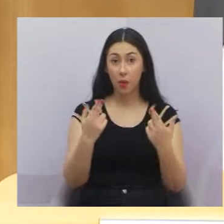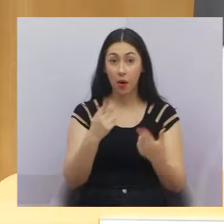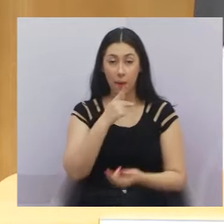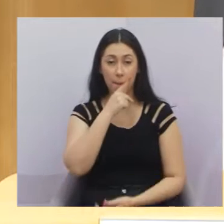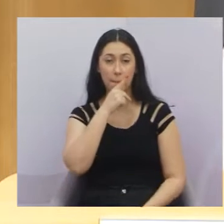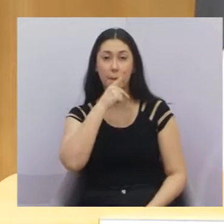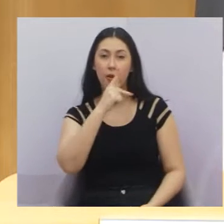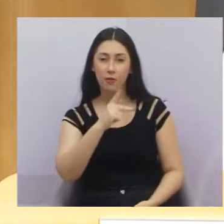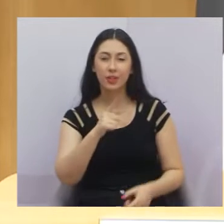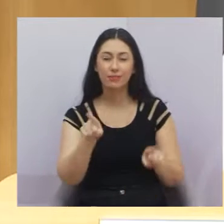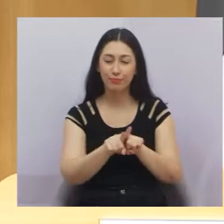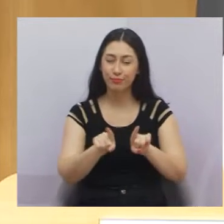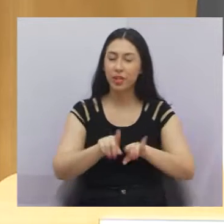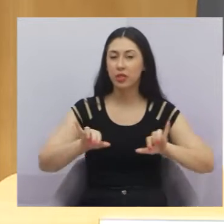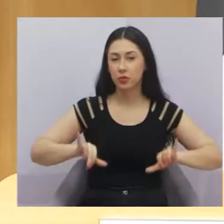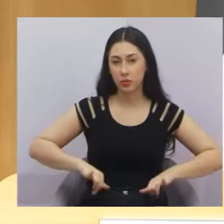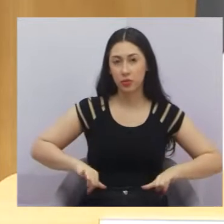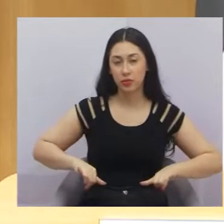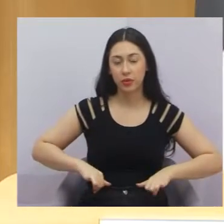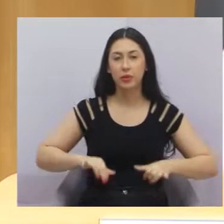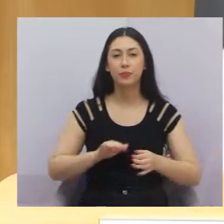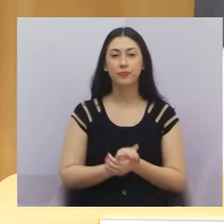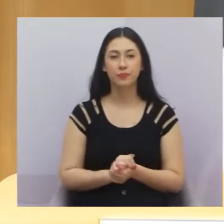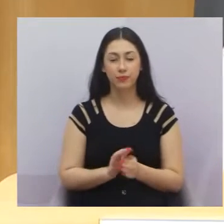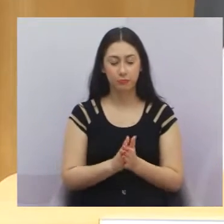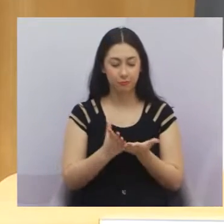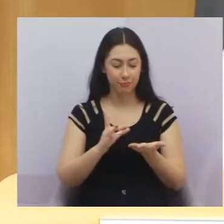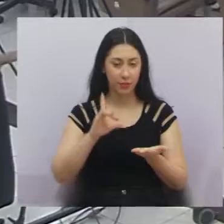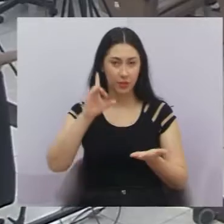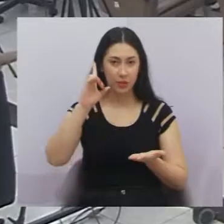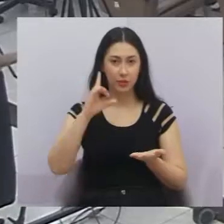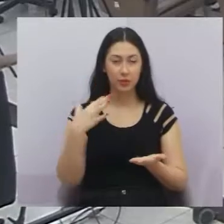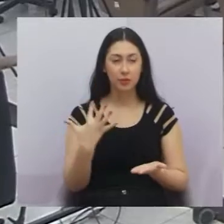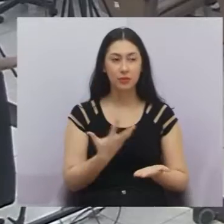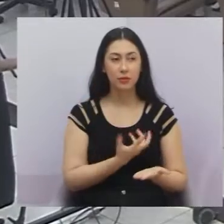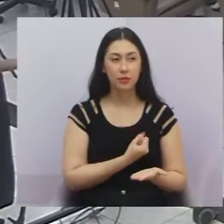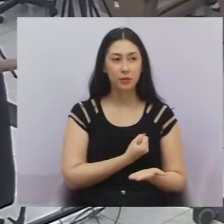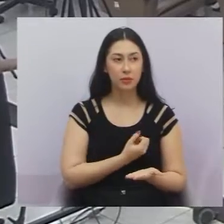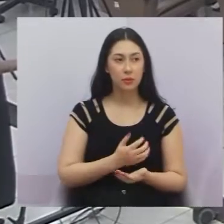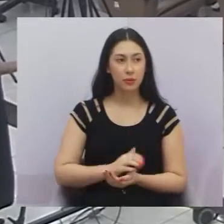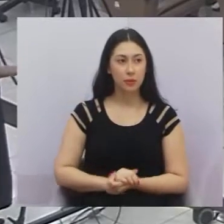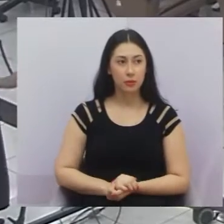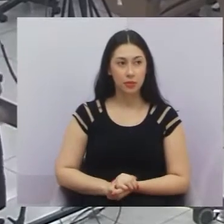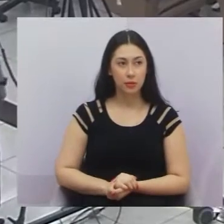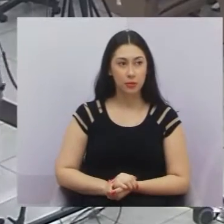que vieram antes de vós. Palavra da salvação.